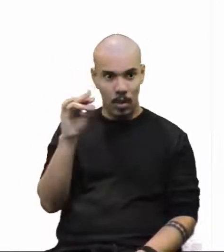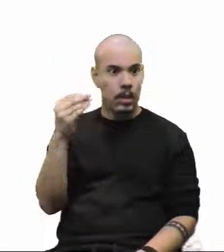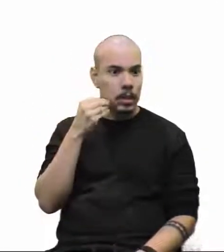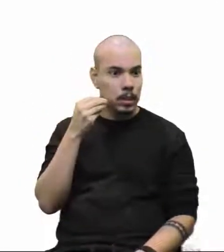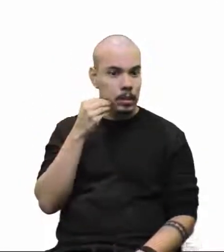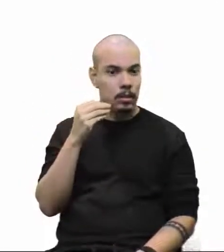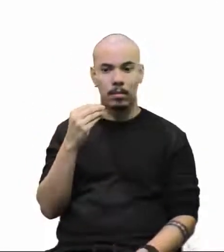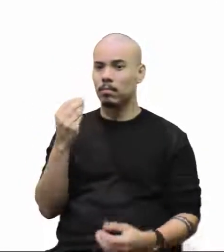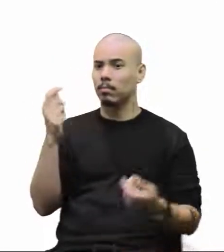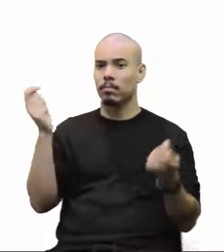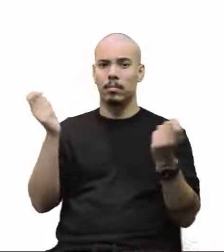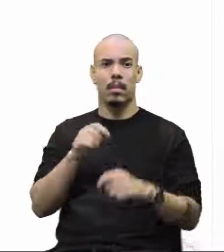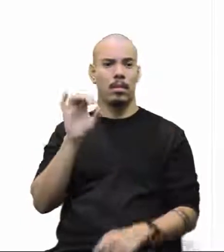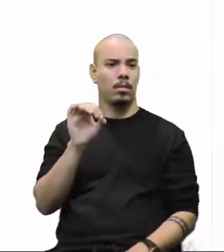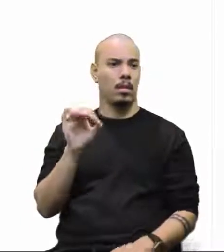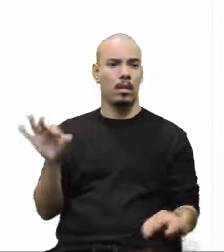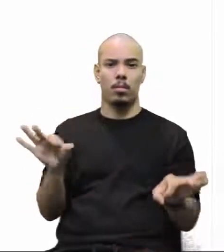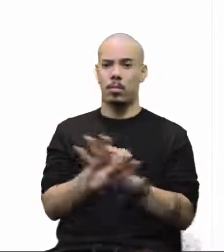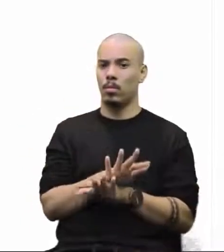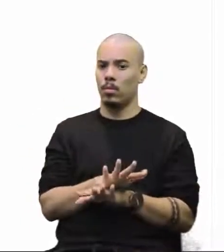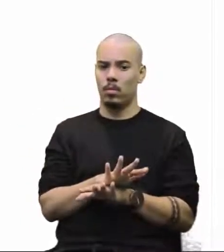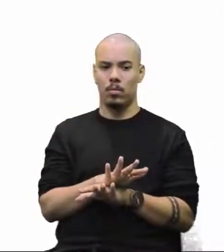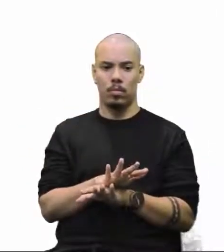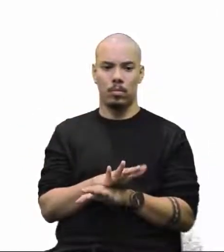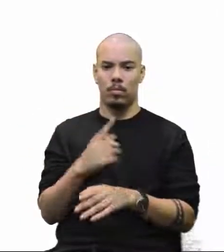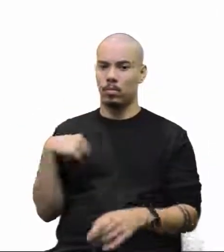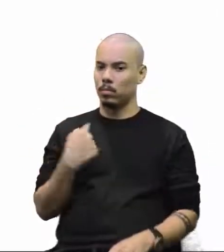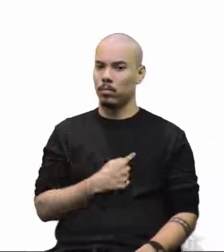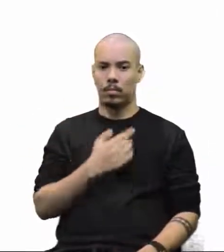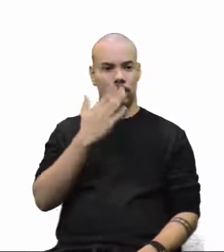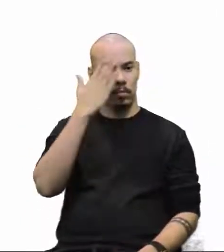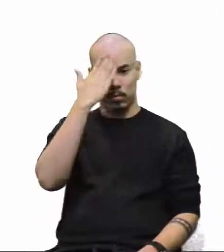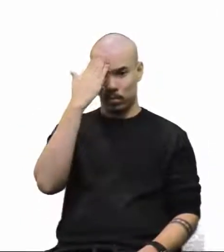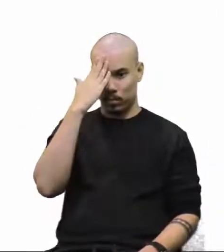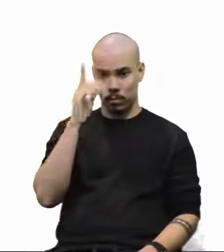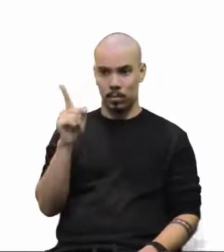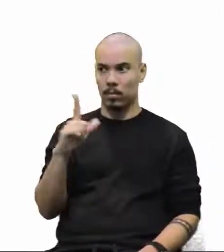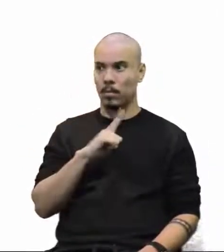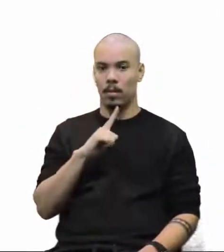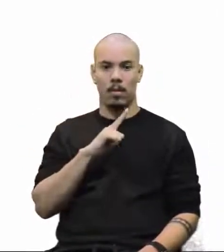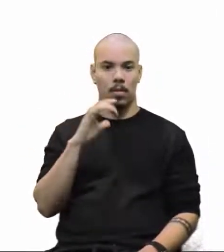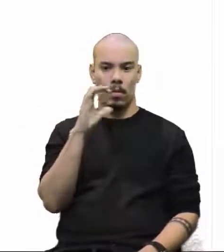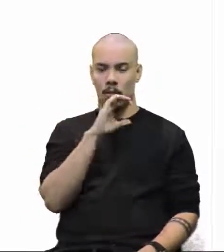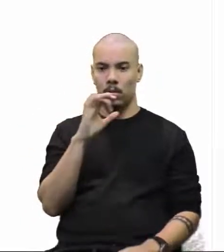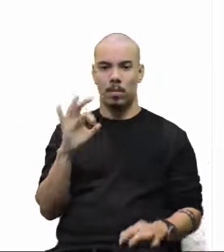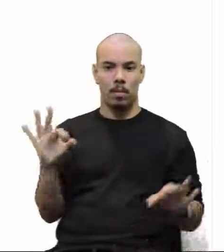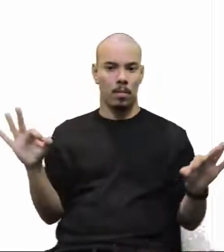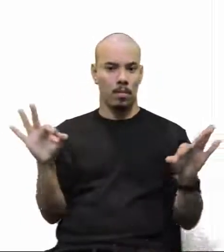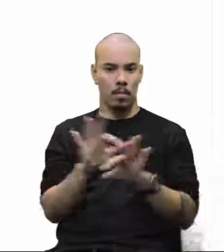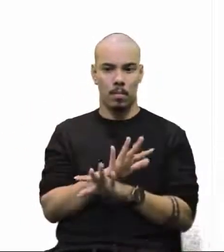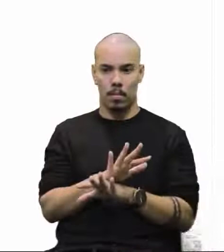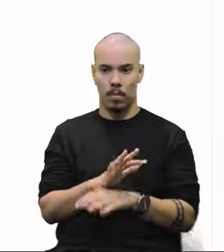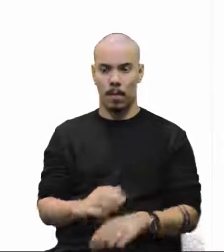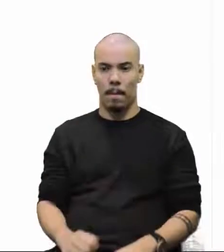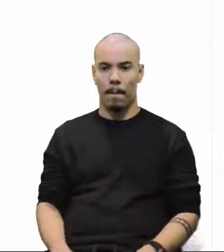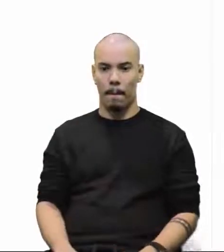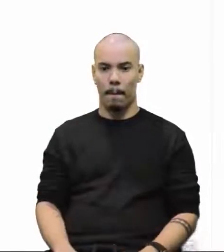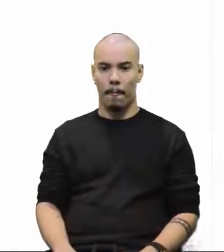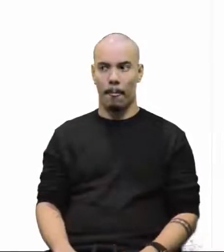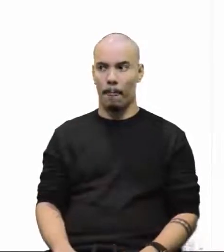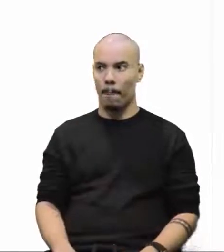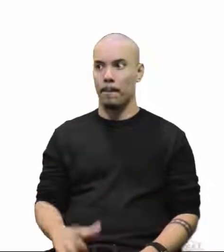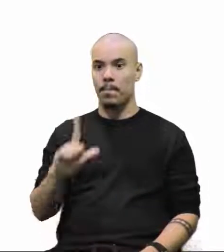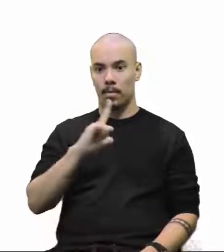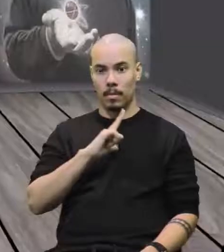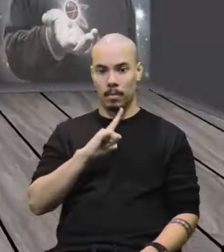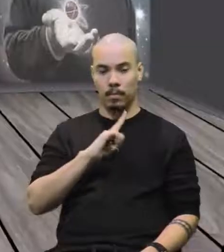Vai dar zero. A carga do elétrico é 1,6 vezes 10 a menos 19, ali deu a velocidade. Não sei Então, se deu o campo ali. Tem acho que teorias não, que, mas-